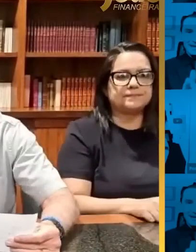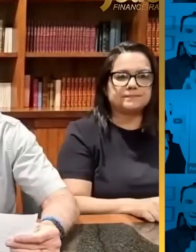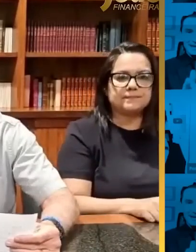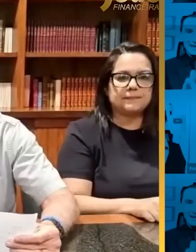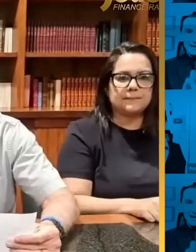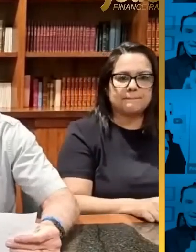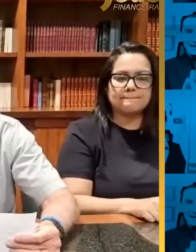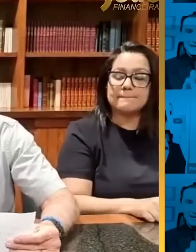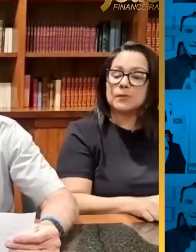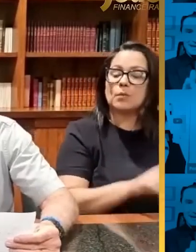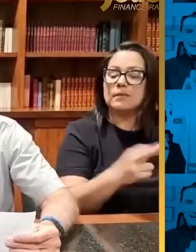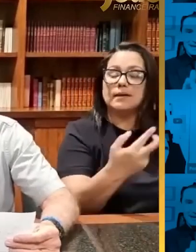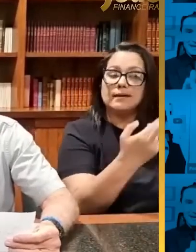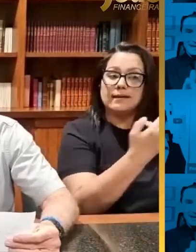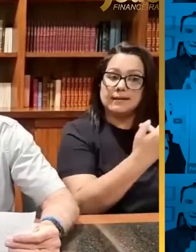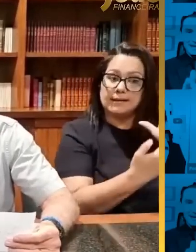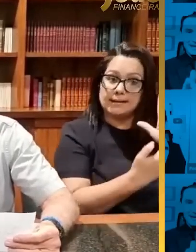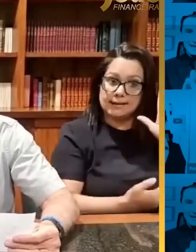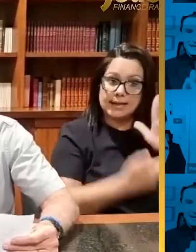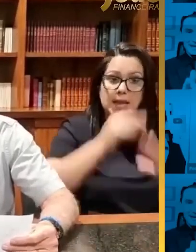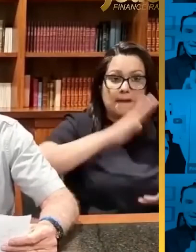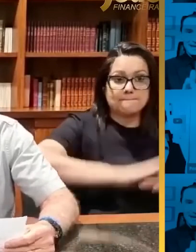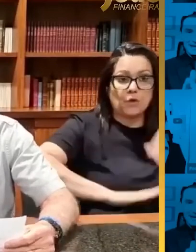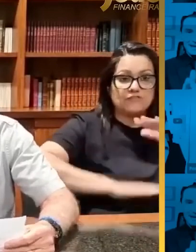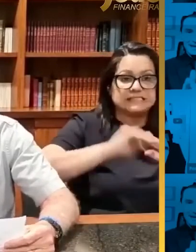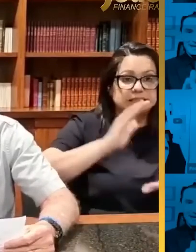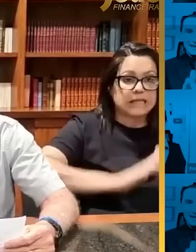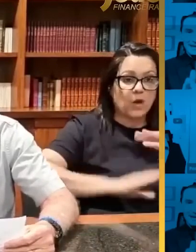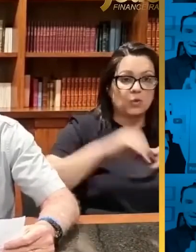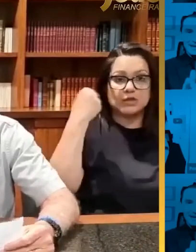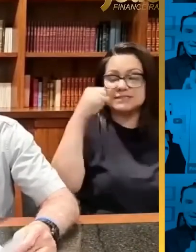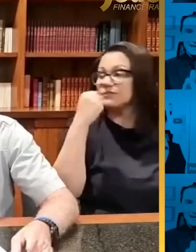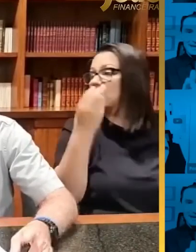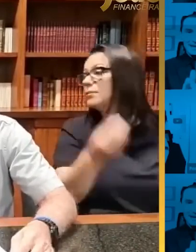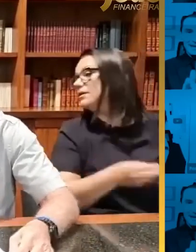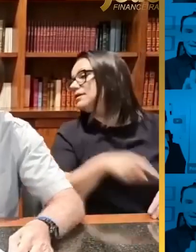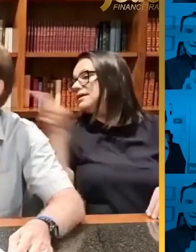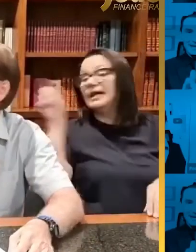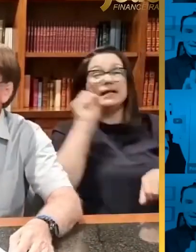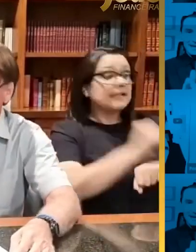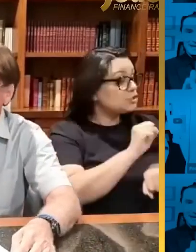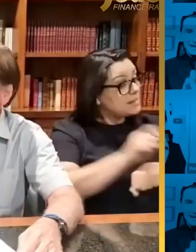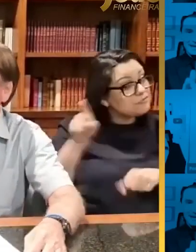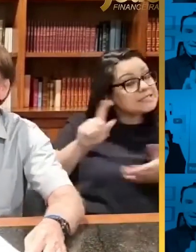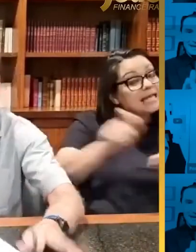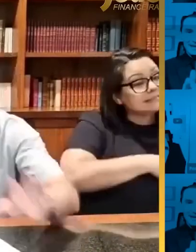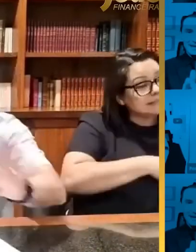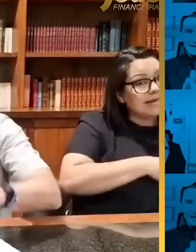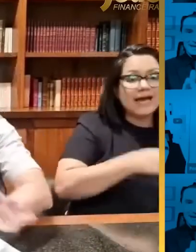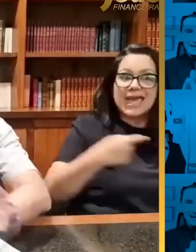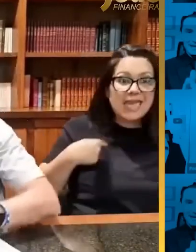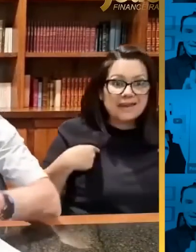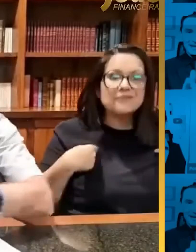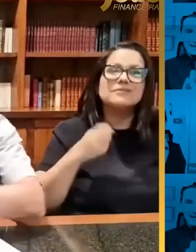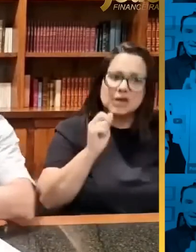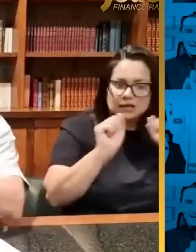está a regulamentação da profissão de educação física? Esperando só a sanção presidencial. Só eu? É, só o senhor. É deixar